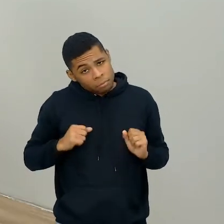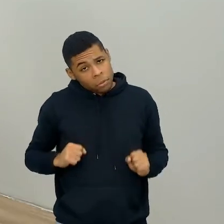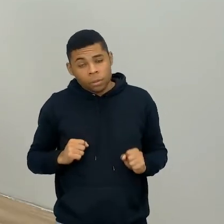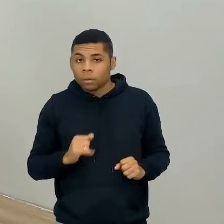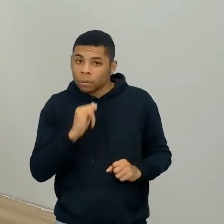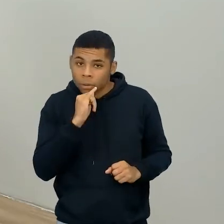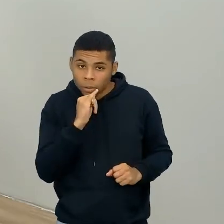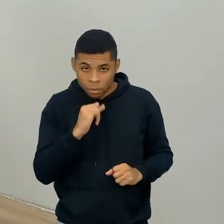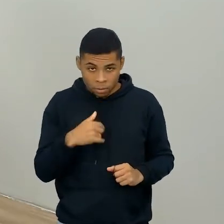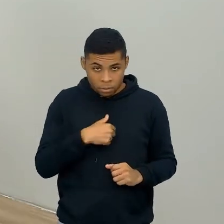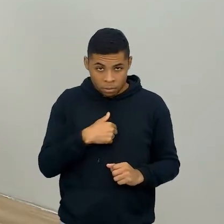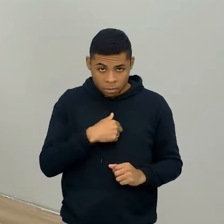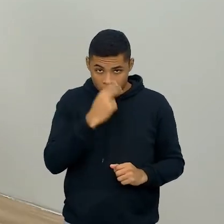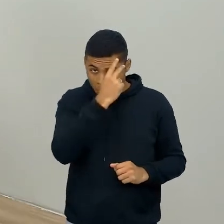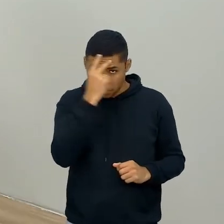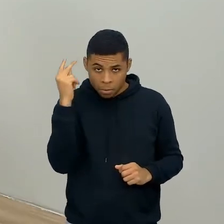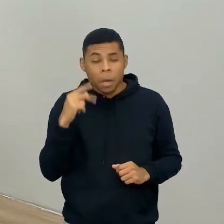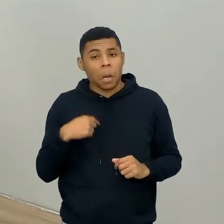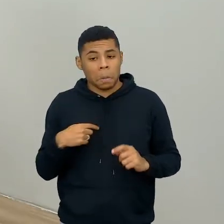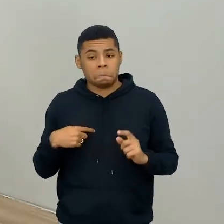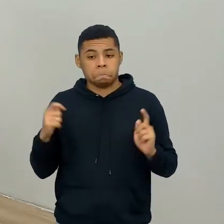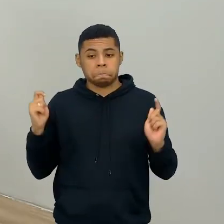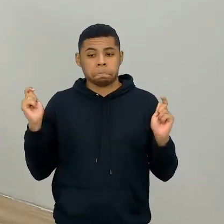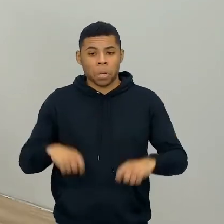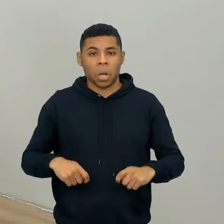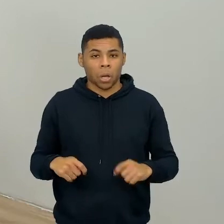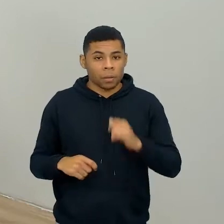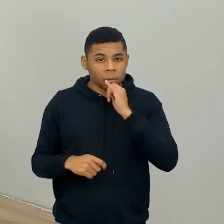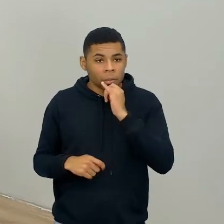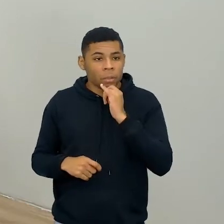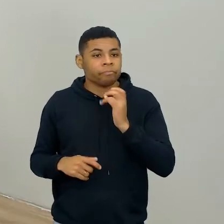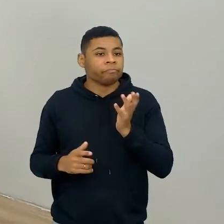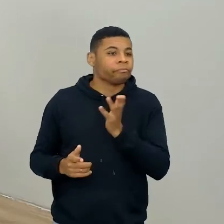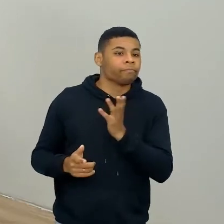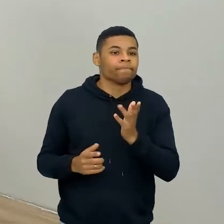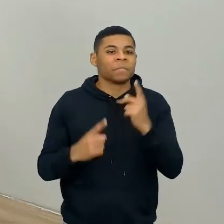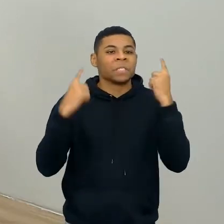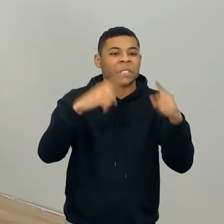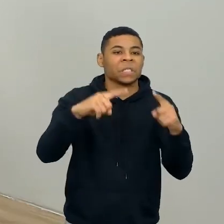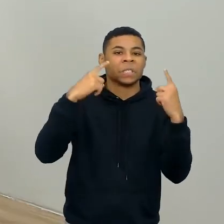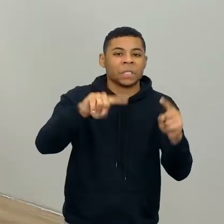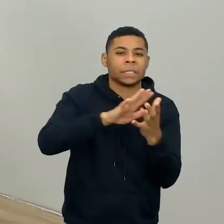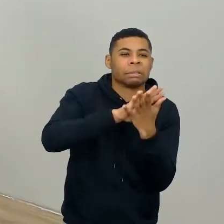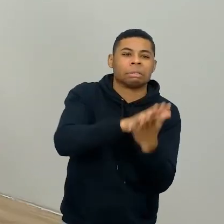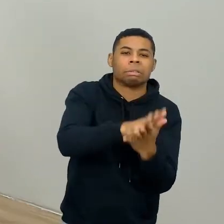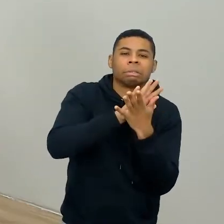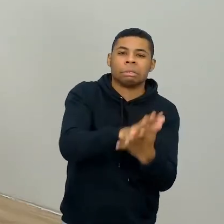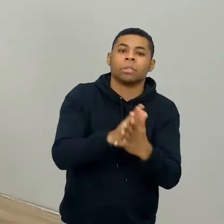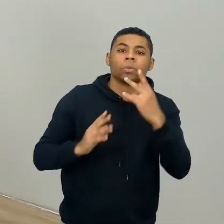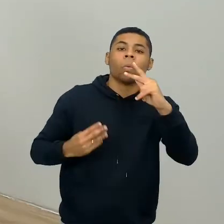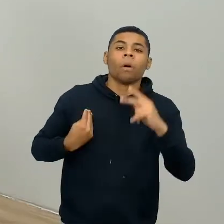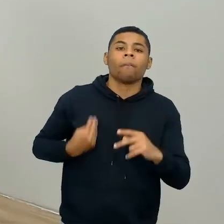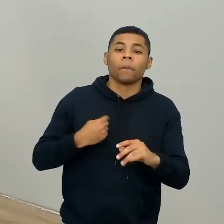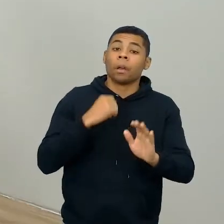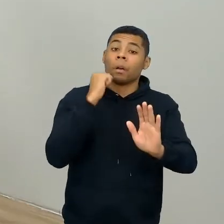tem o direito de atentar contra a sua vida de forma arbitrária,